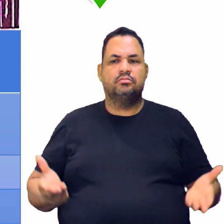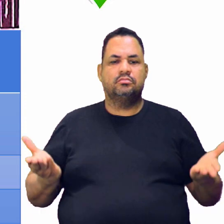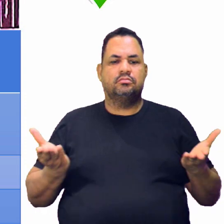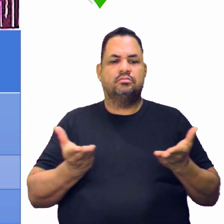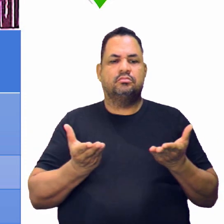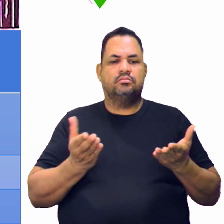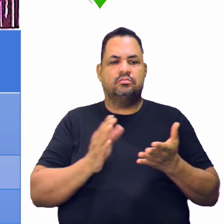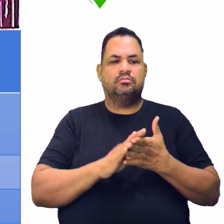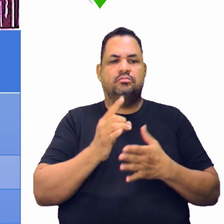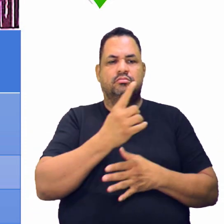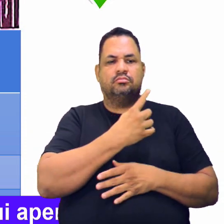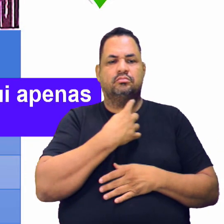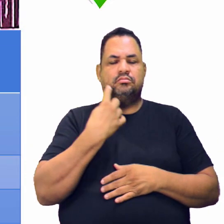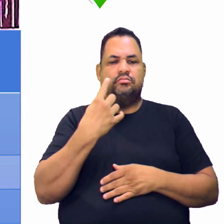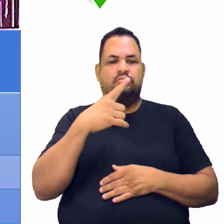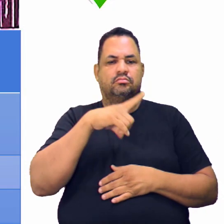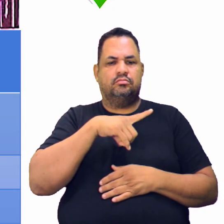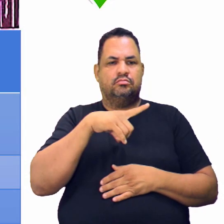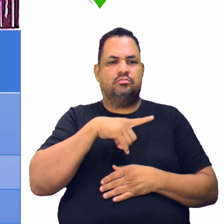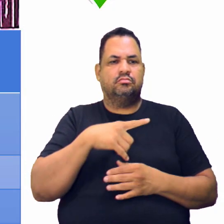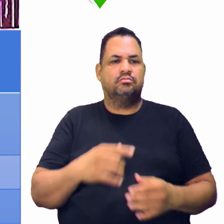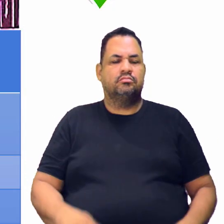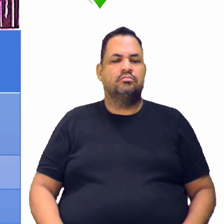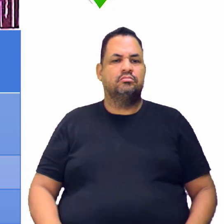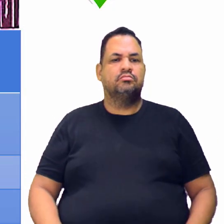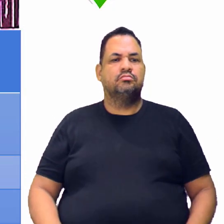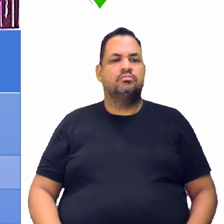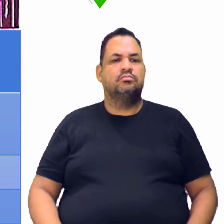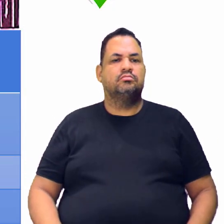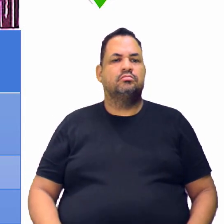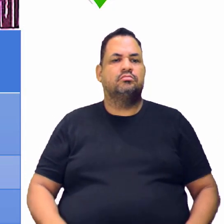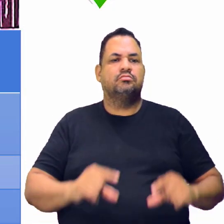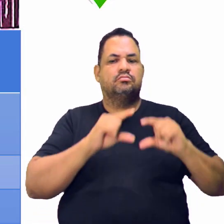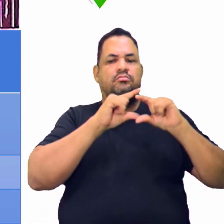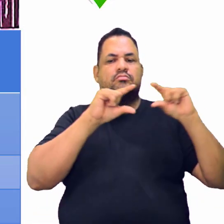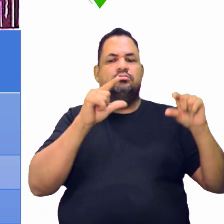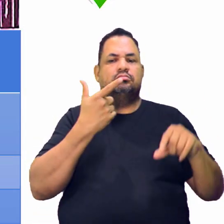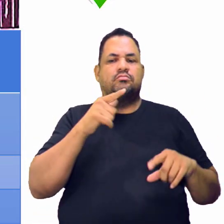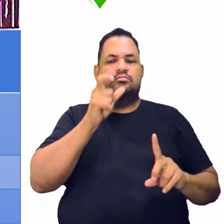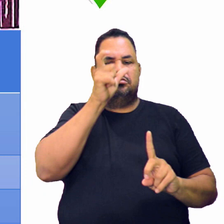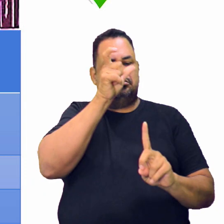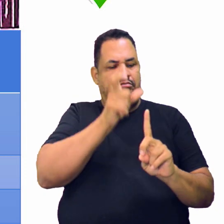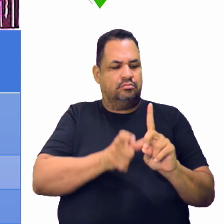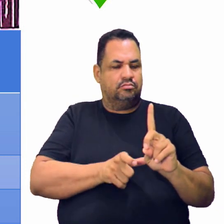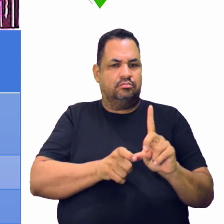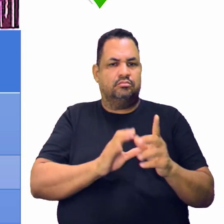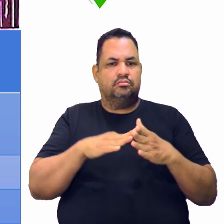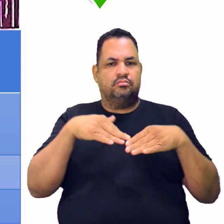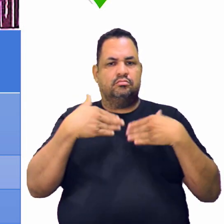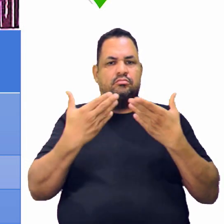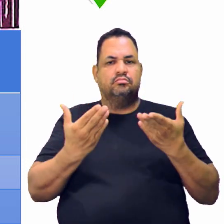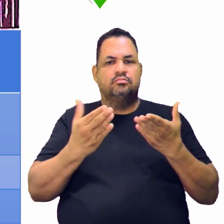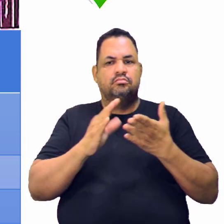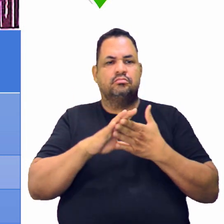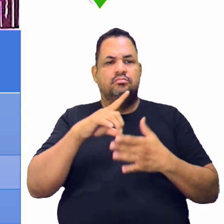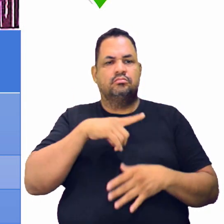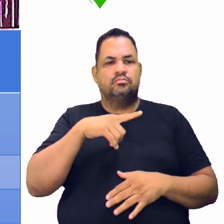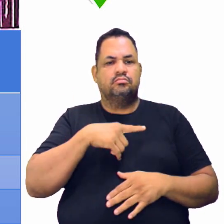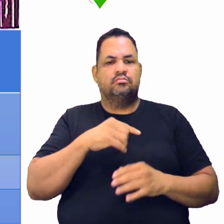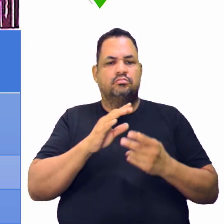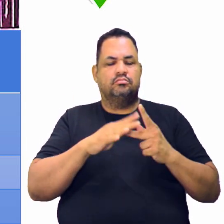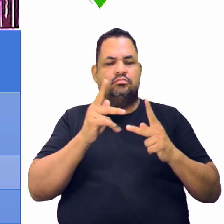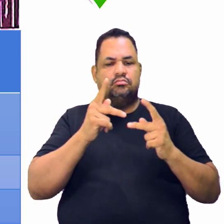Agora, nós temos aqui o seguinte, né? Oração sem sujeito. Quando a oração possui